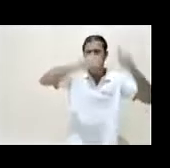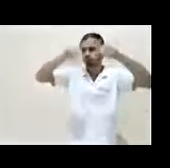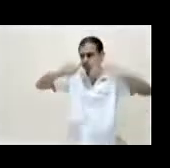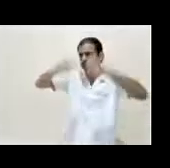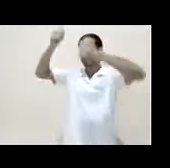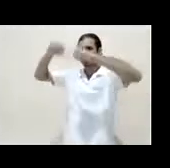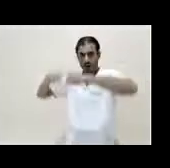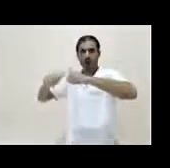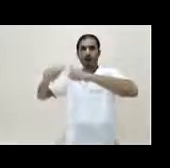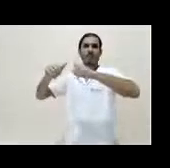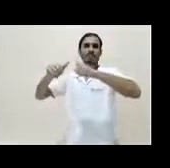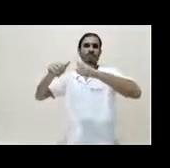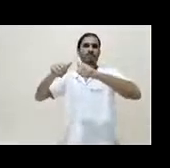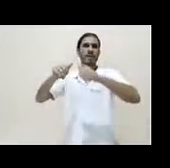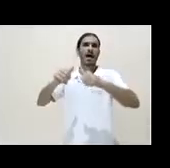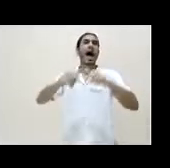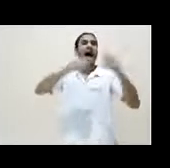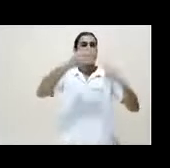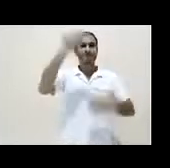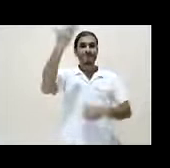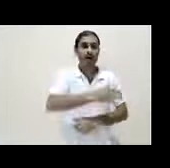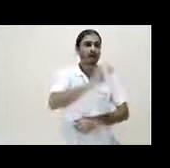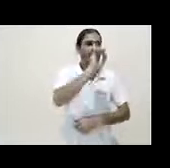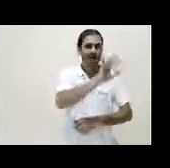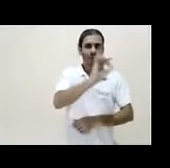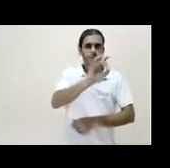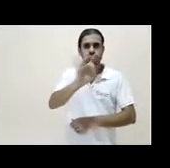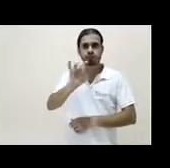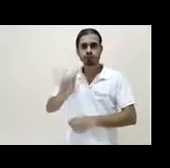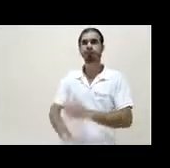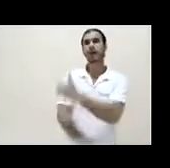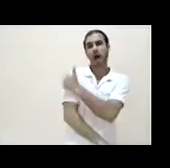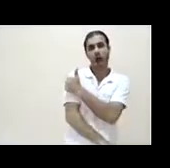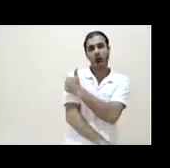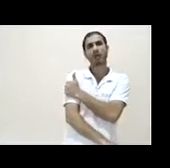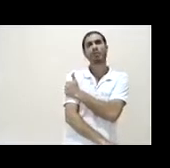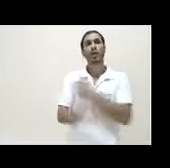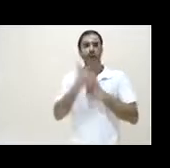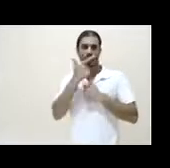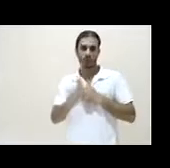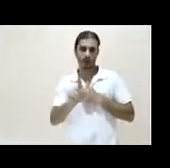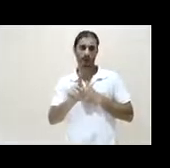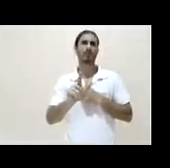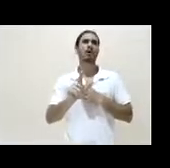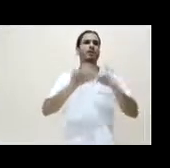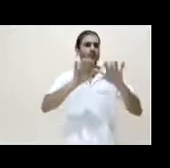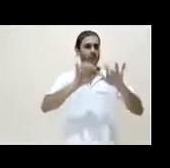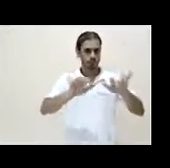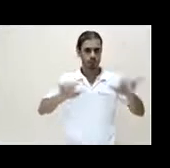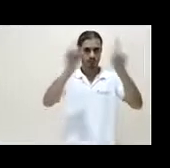na área de linguagem de programação, né? A gente ainda está estudando sobre quais são essas variáveis, né?